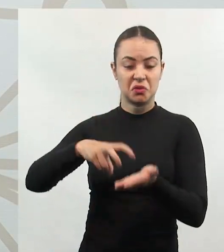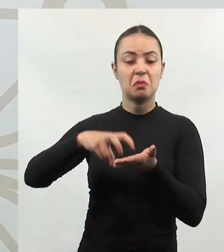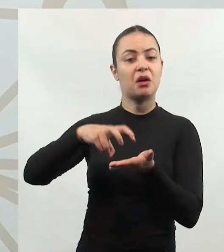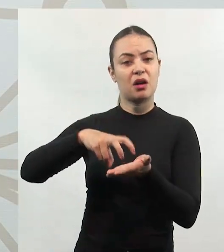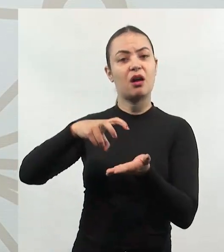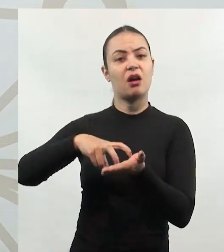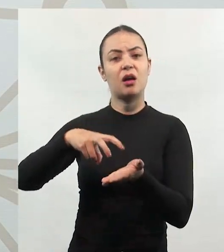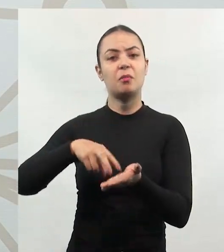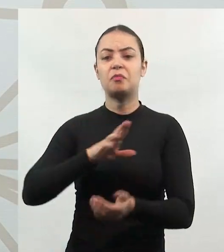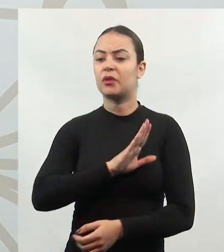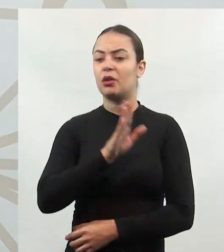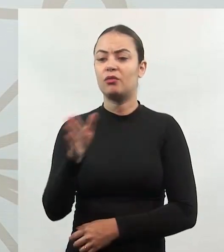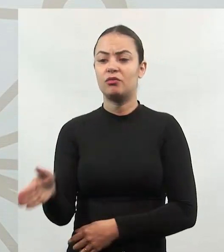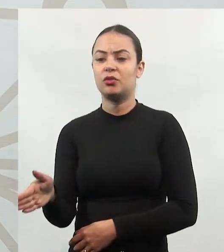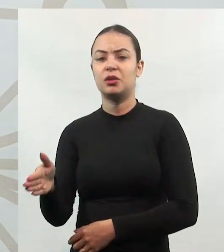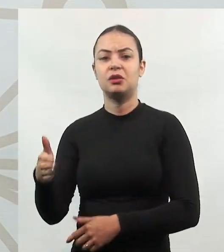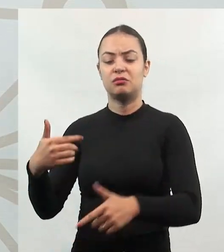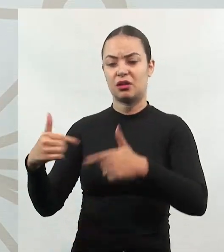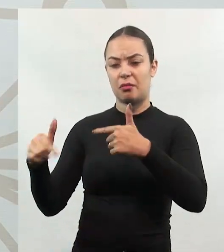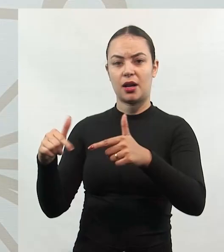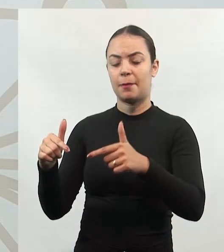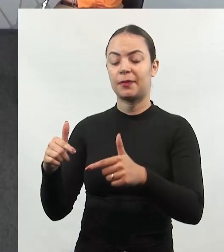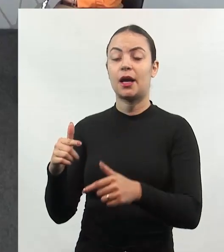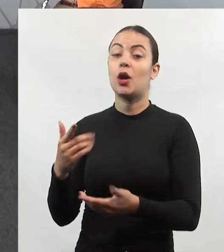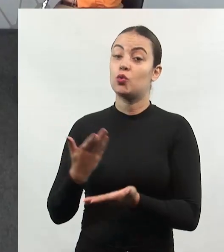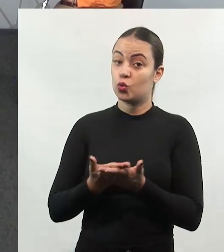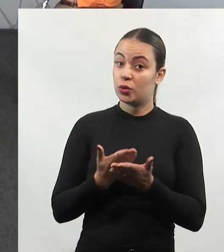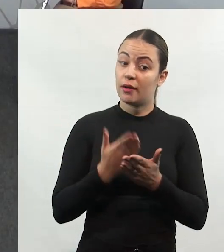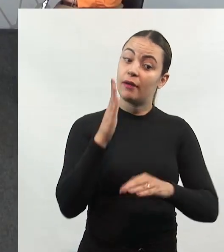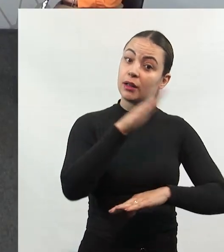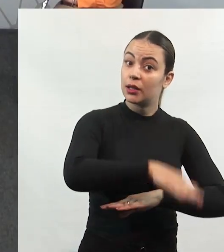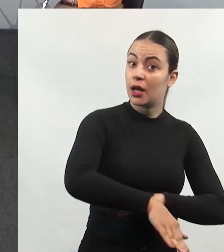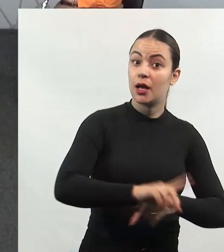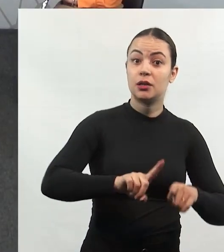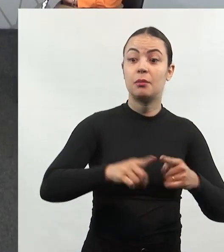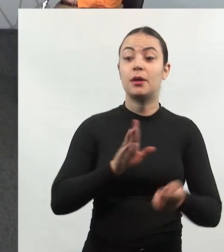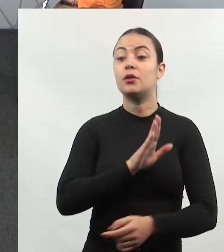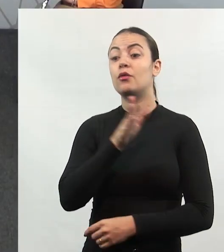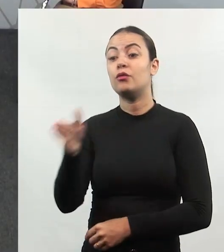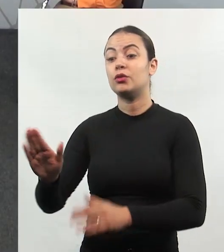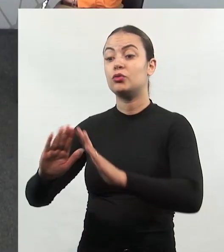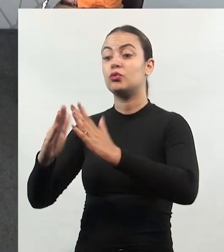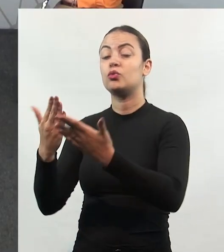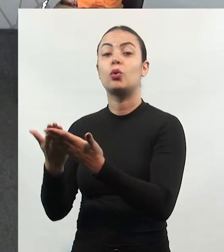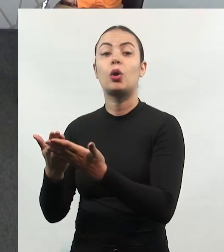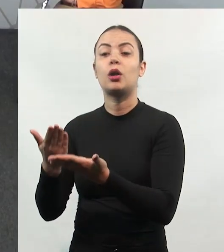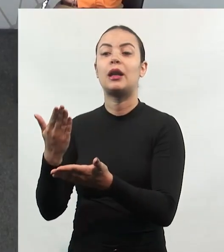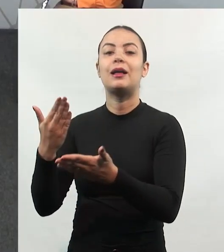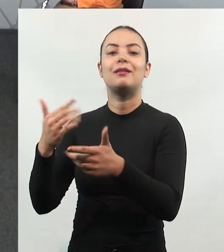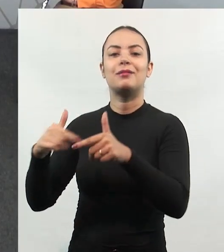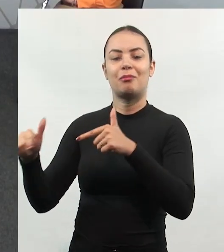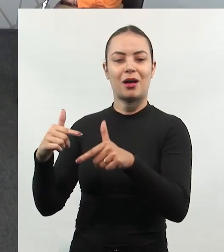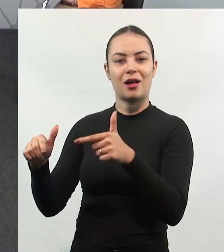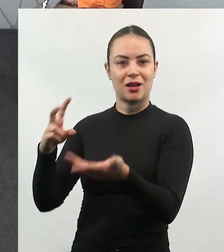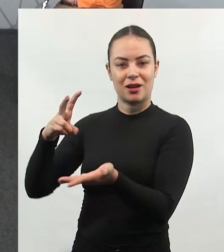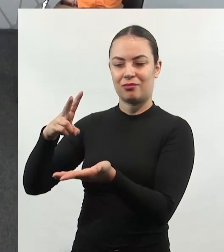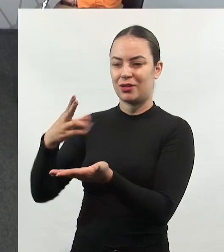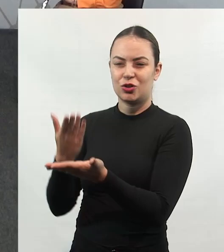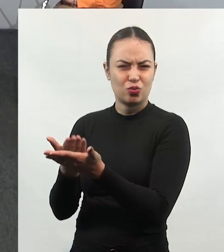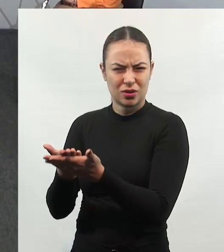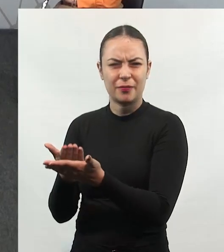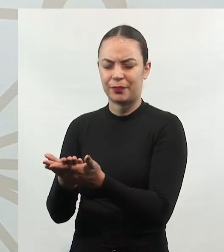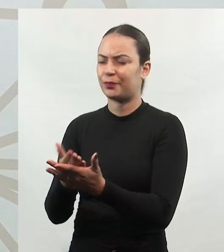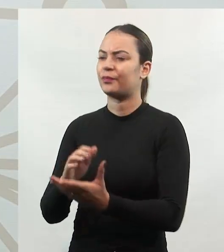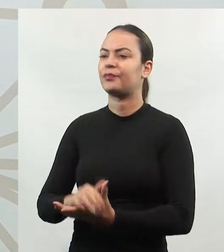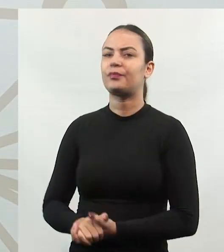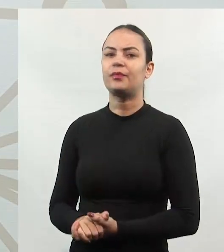Gêmeas. Eu nunca esqueci isso, ligado ao Carmela Dutra. E eu lembro que eu avisei a parte de vários colegas na turma, gente, um avião